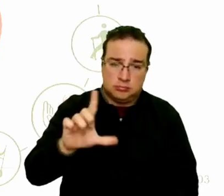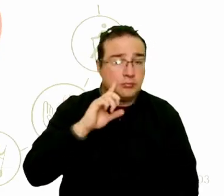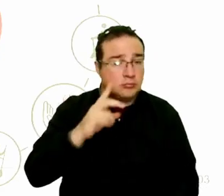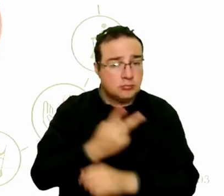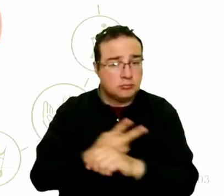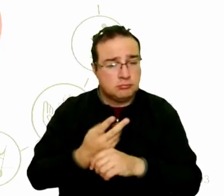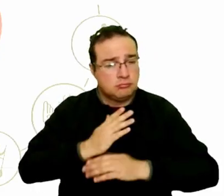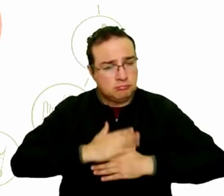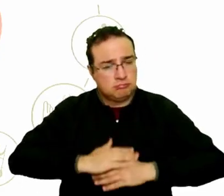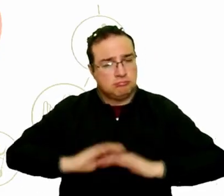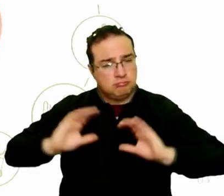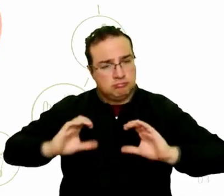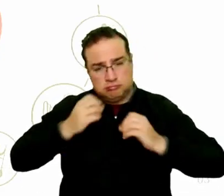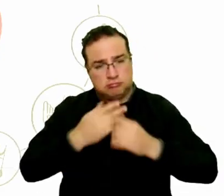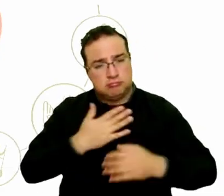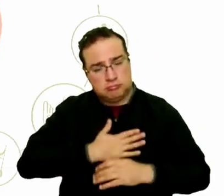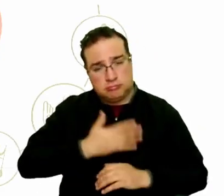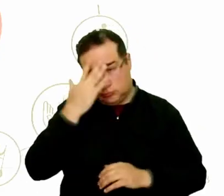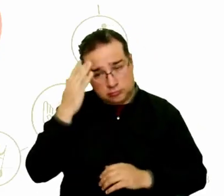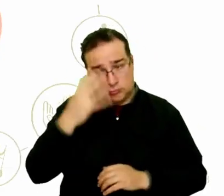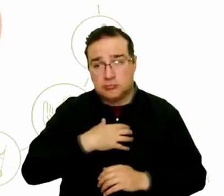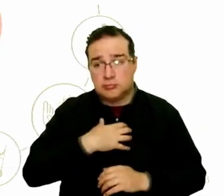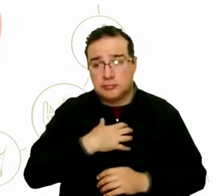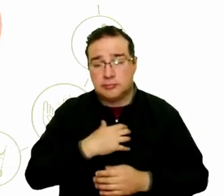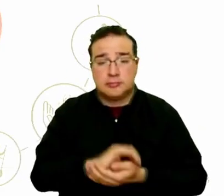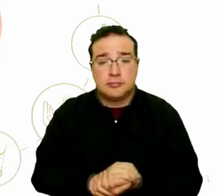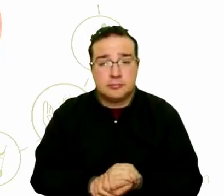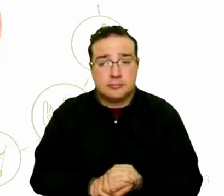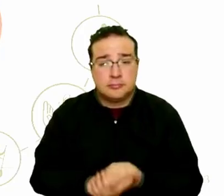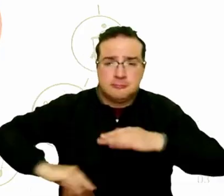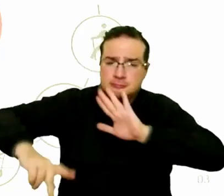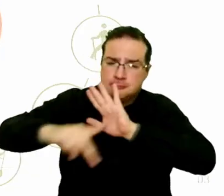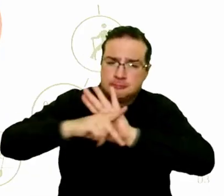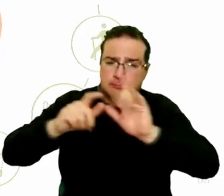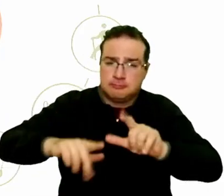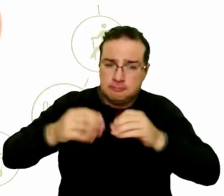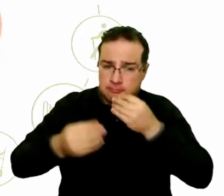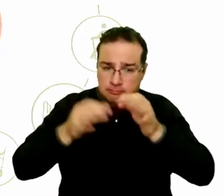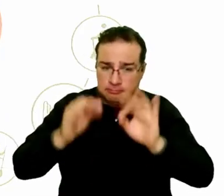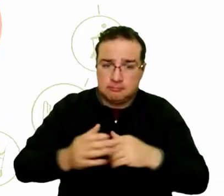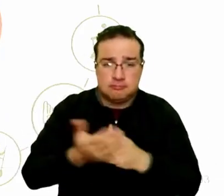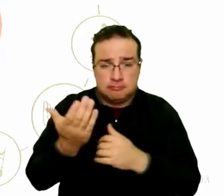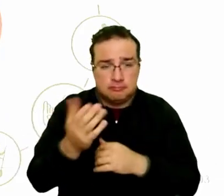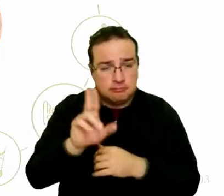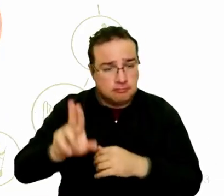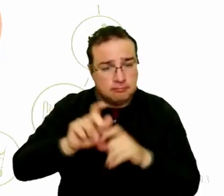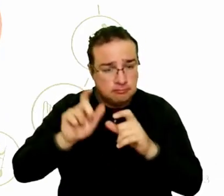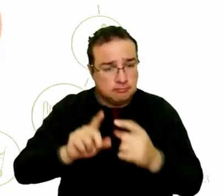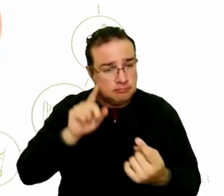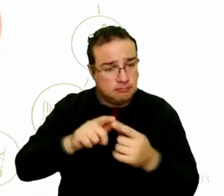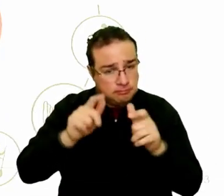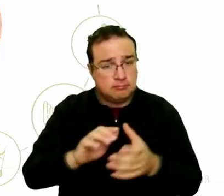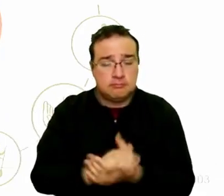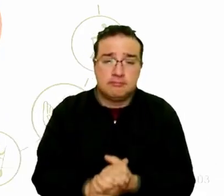proteção, o conforto e o prazer, para que uma pessoa se sinta pertencente àquele espaço e queira usufruir daquele